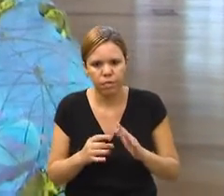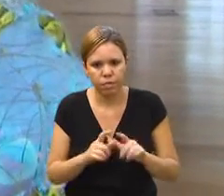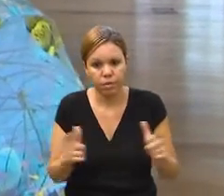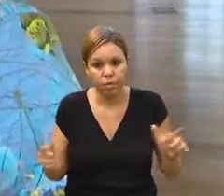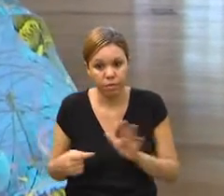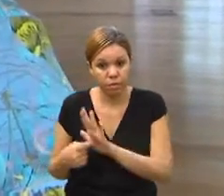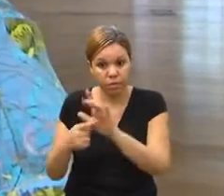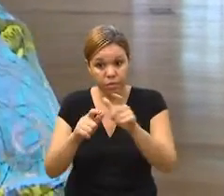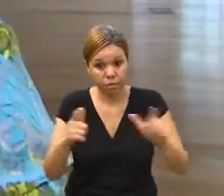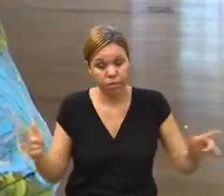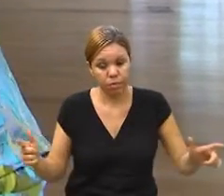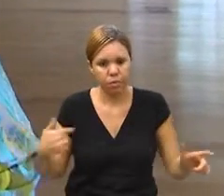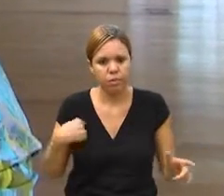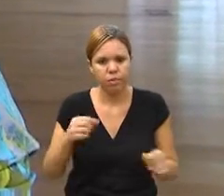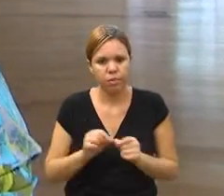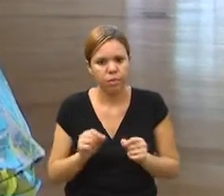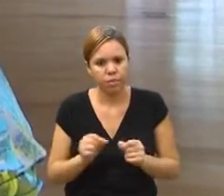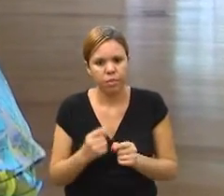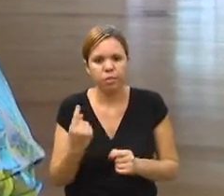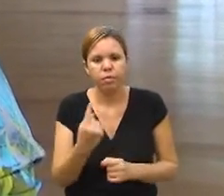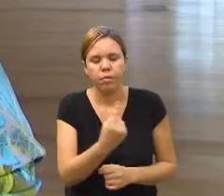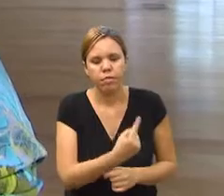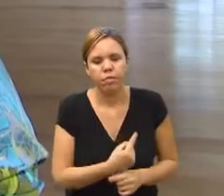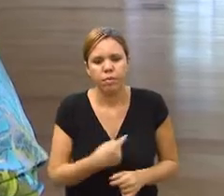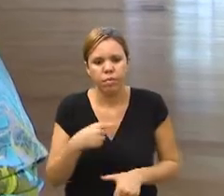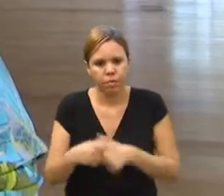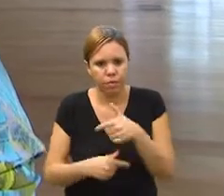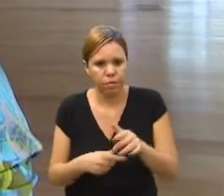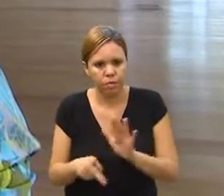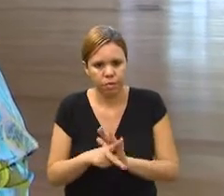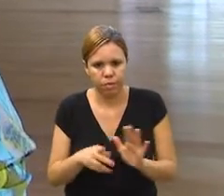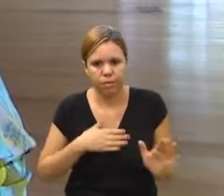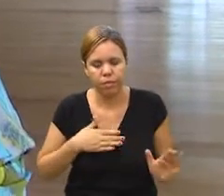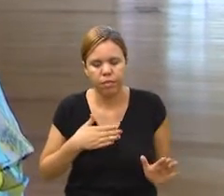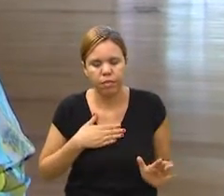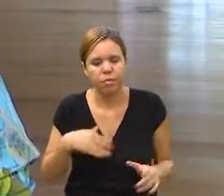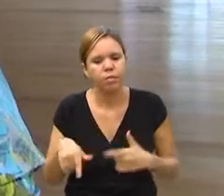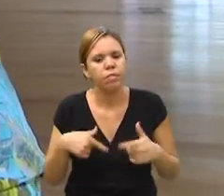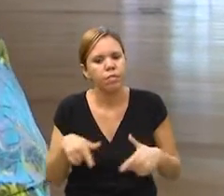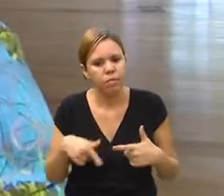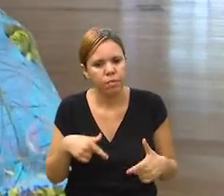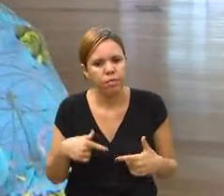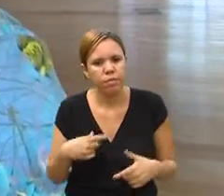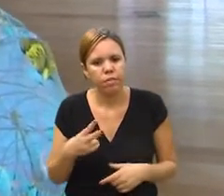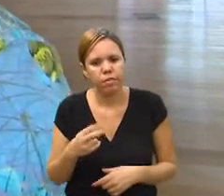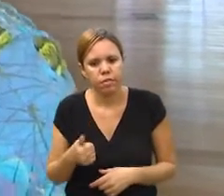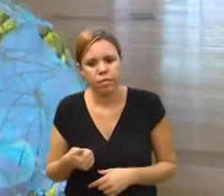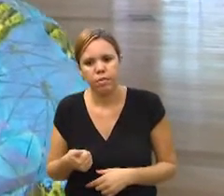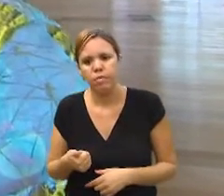maior exposição que eu estou fazendo, uma individual, né, com trabalhos meus. Então aqui eu tenho trabalho desde